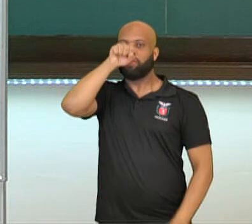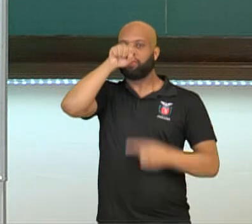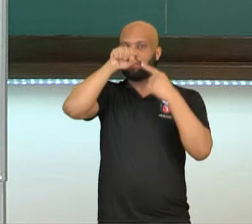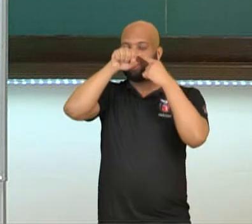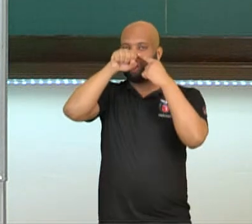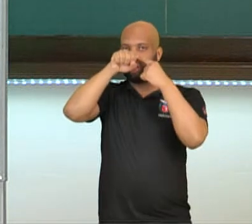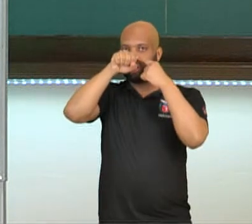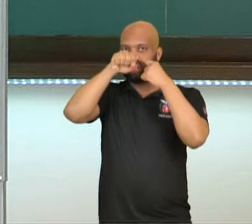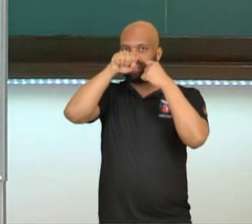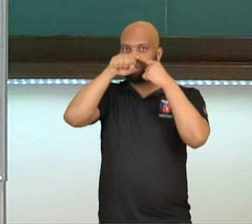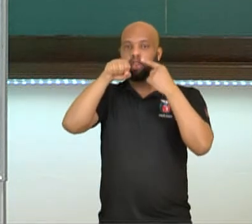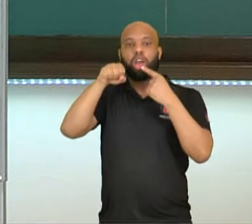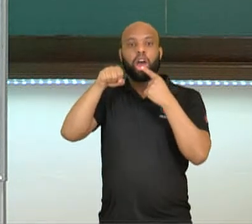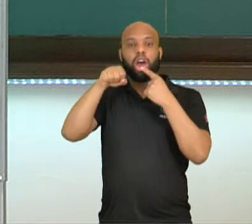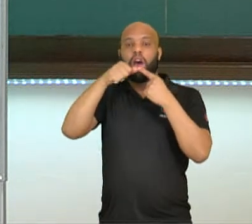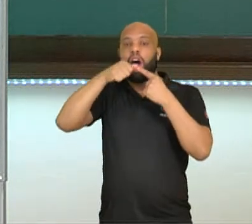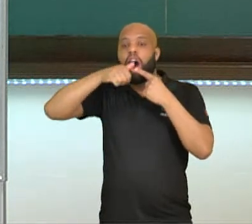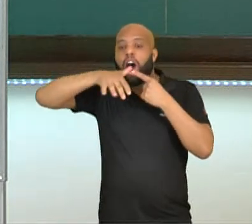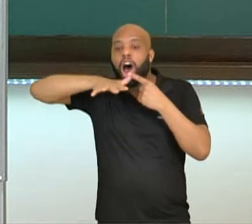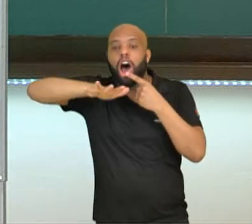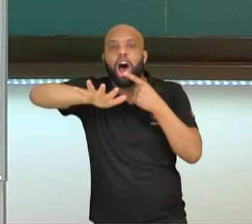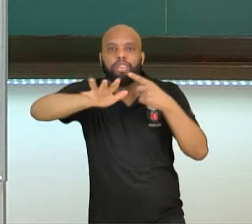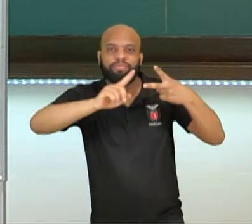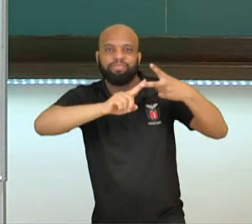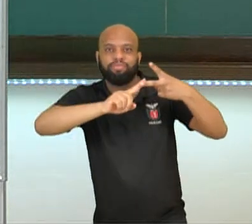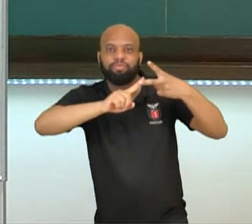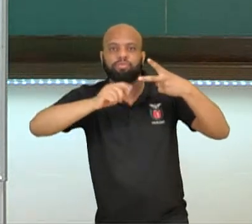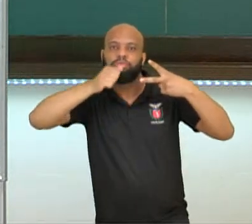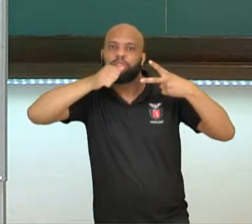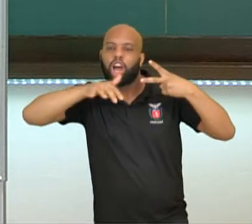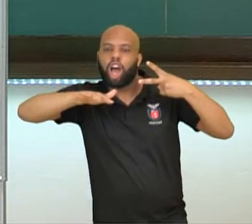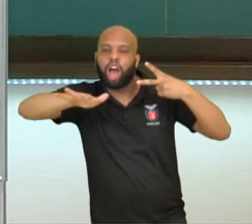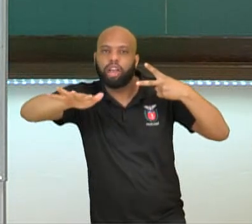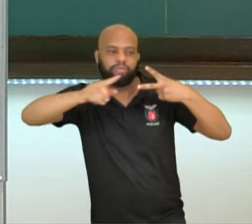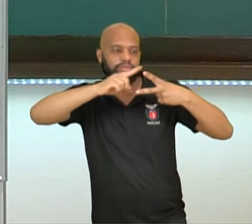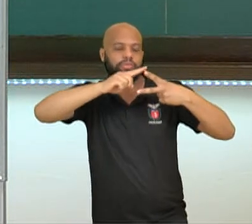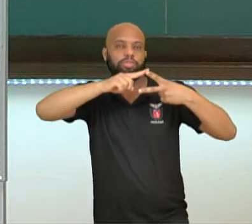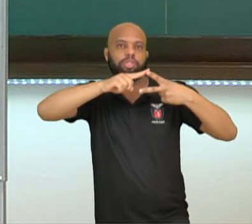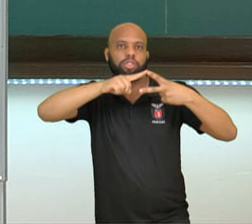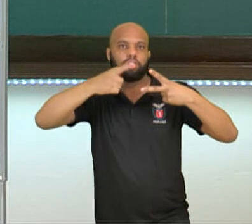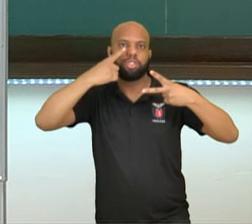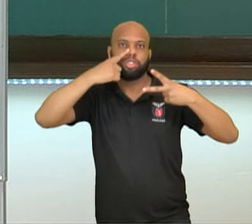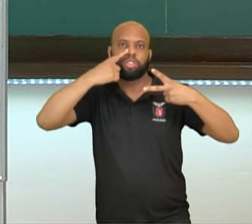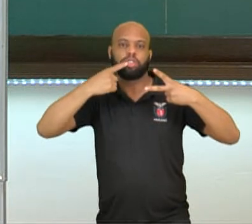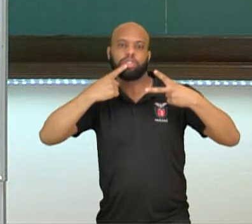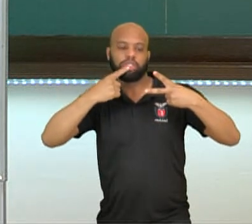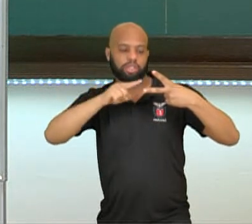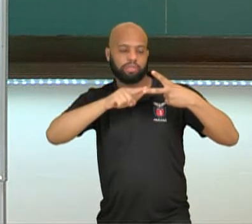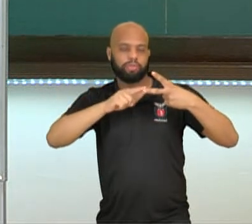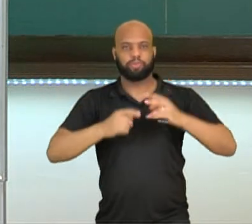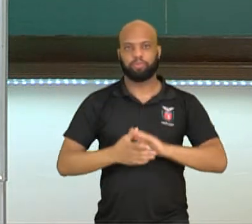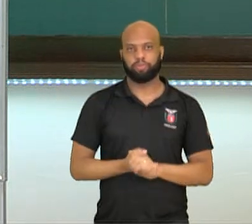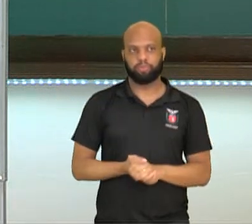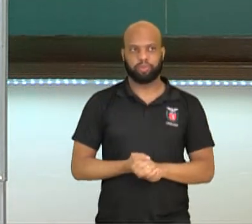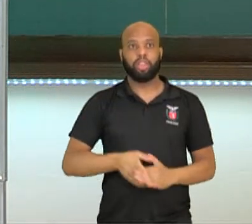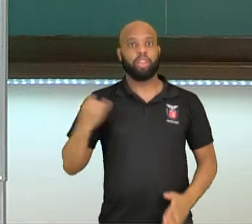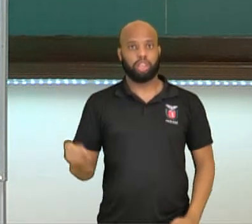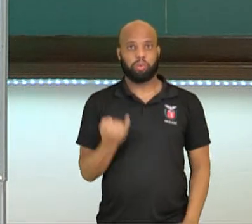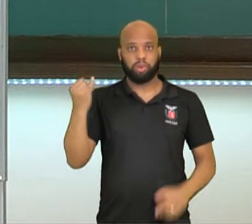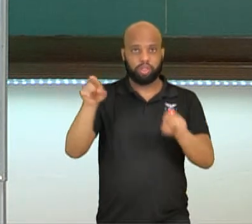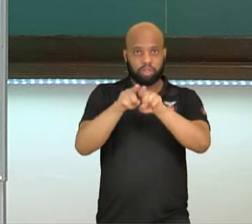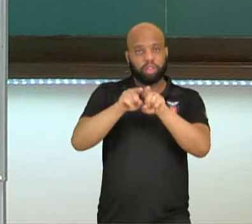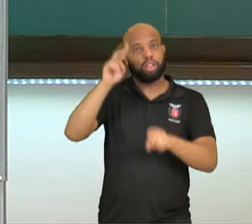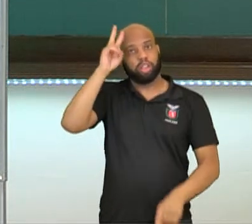pelo nariz e na hora de expirar, de expelir esse ar, eu deveria expelir pela boca. É importante